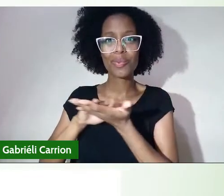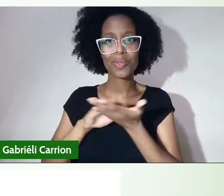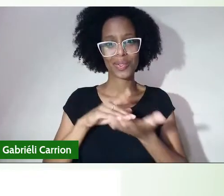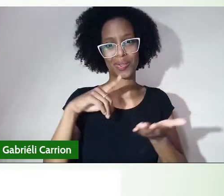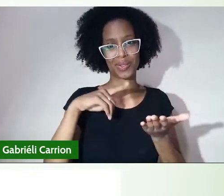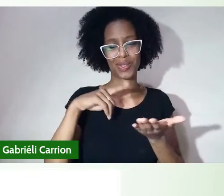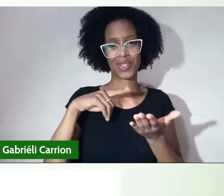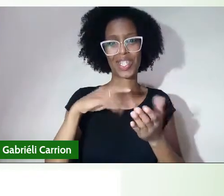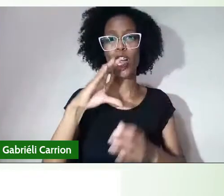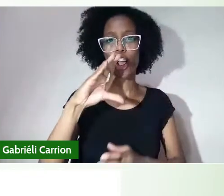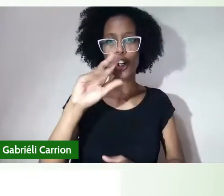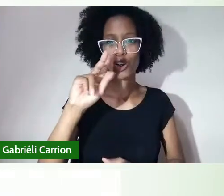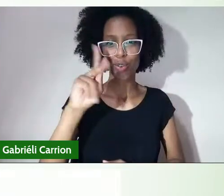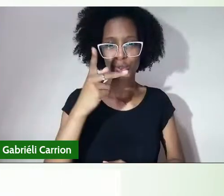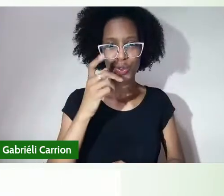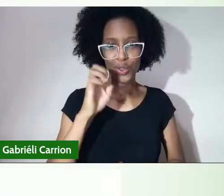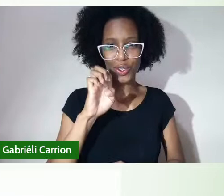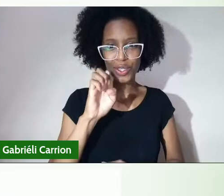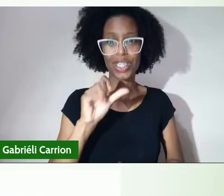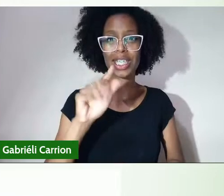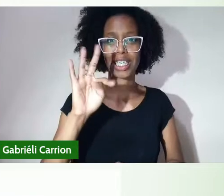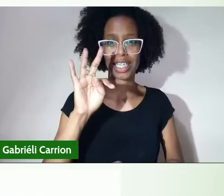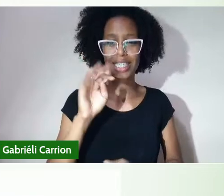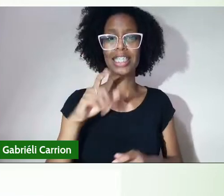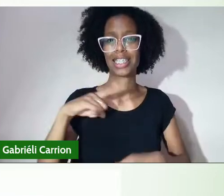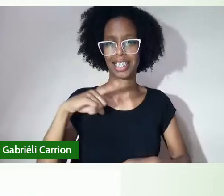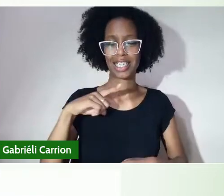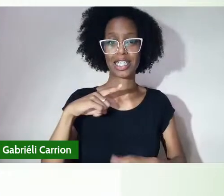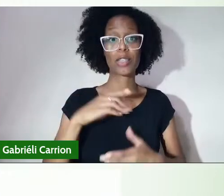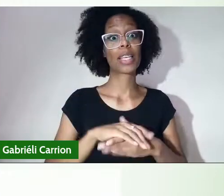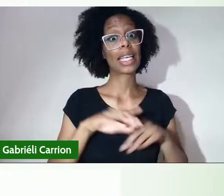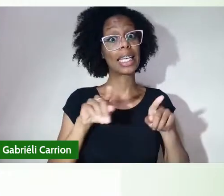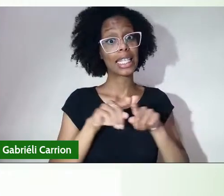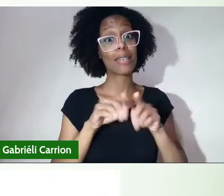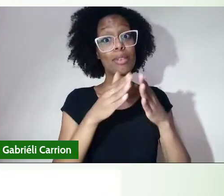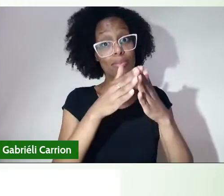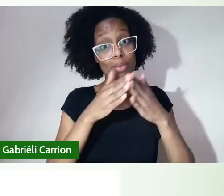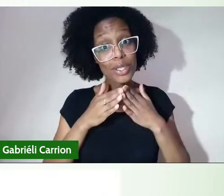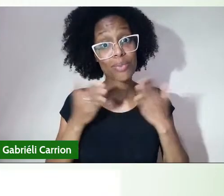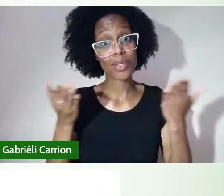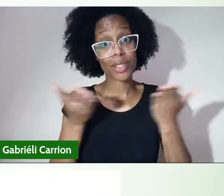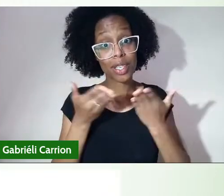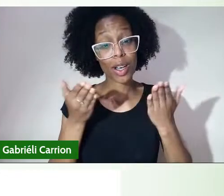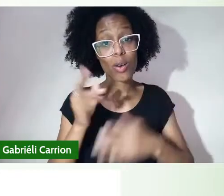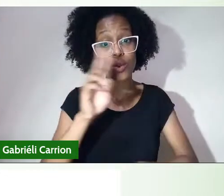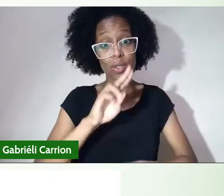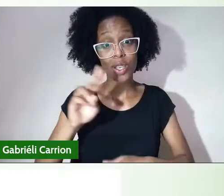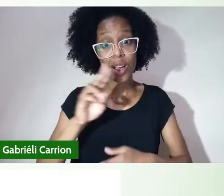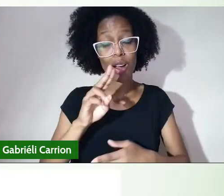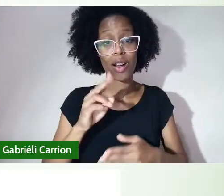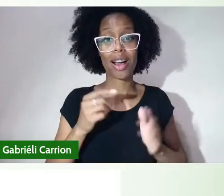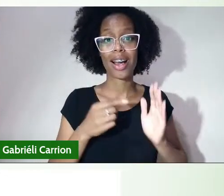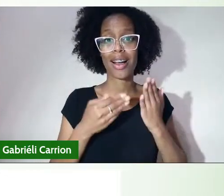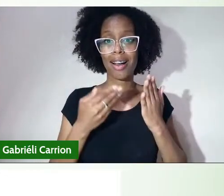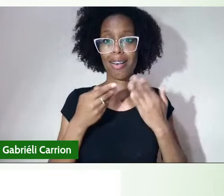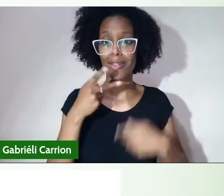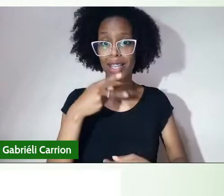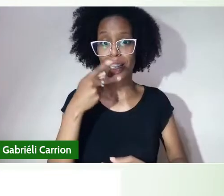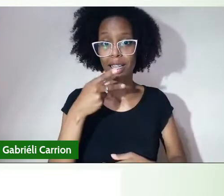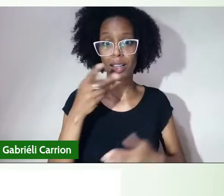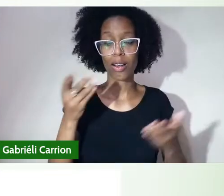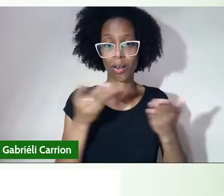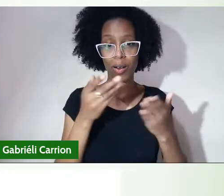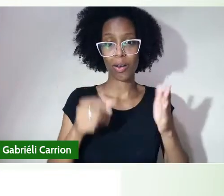nosso chat no YouTube, tá, e se a senhora me permite, eu quero utilizar minha posição privilegiada aqui para fazer a